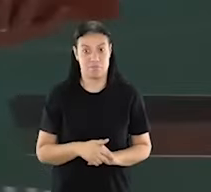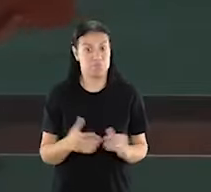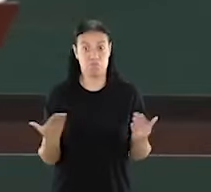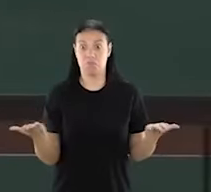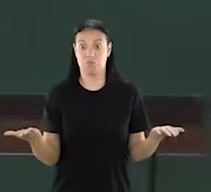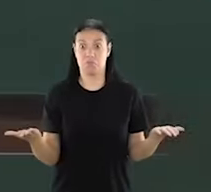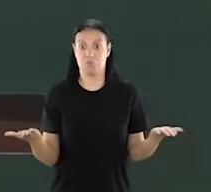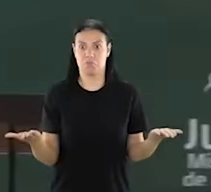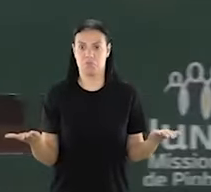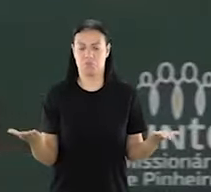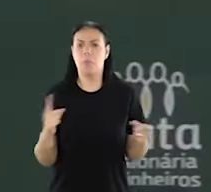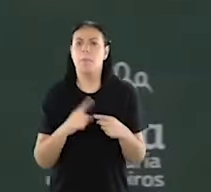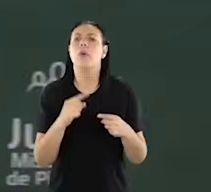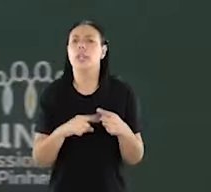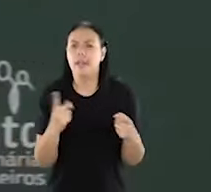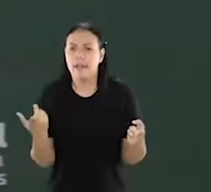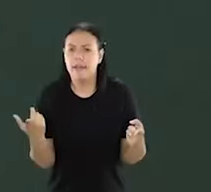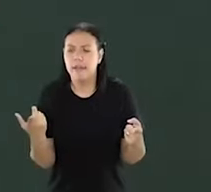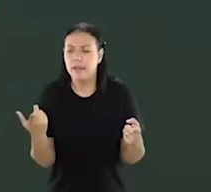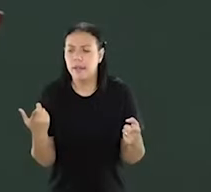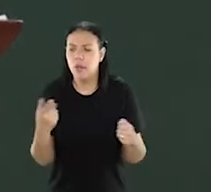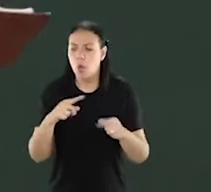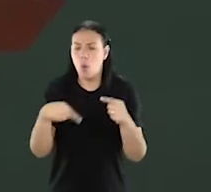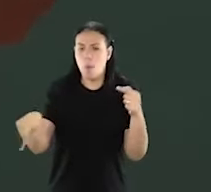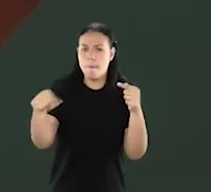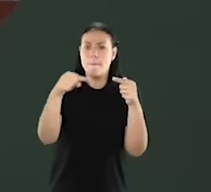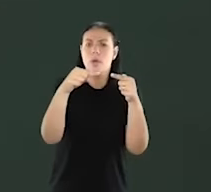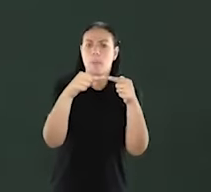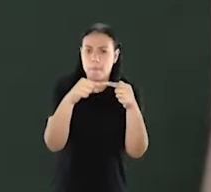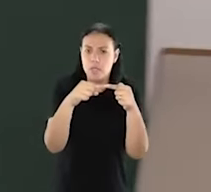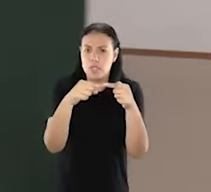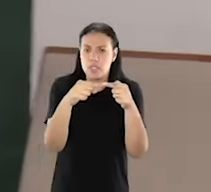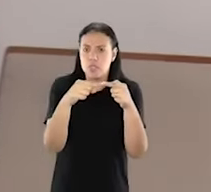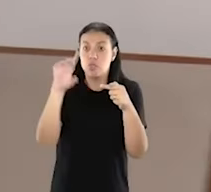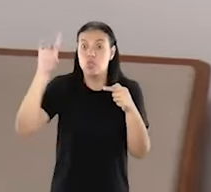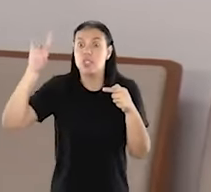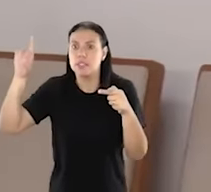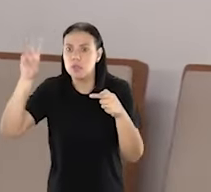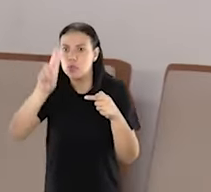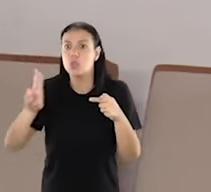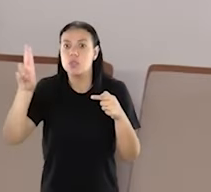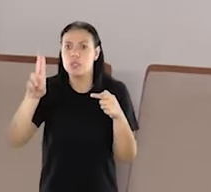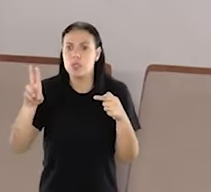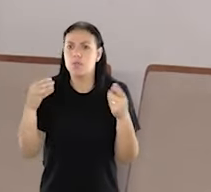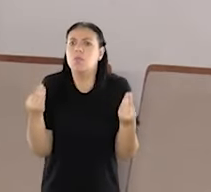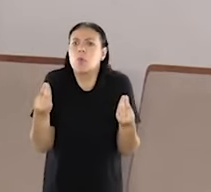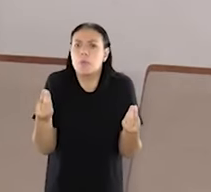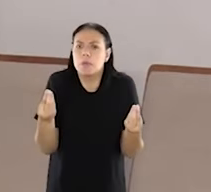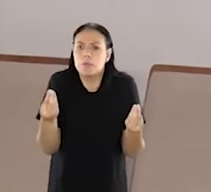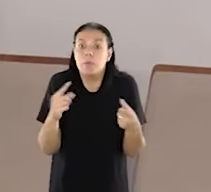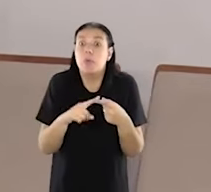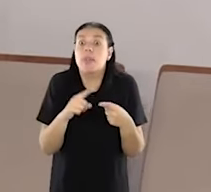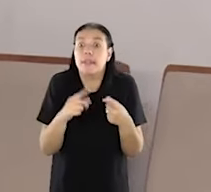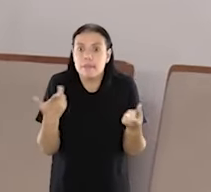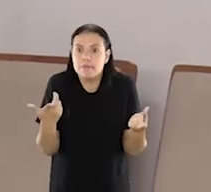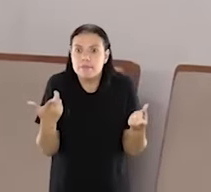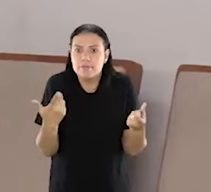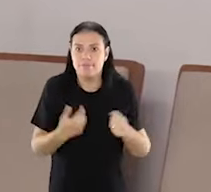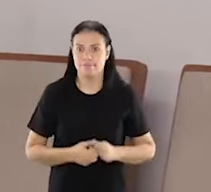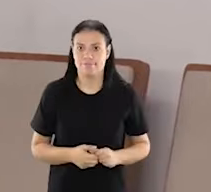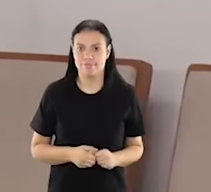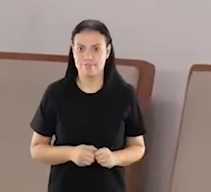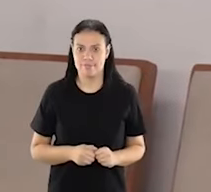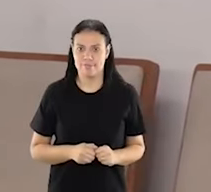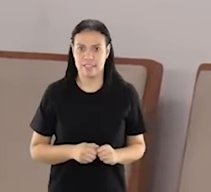Mas tem que ter um propósito. Eu acho que elas, olhando onde e como, pensaram, fizeram esse